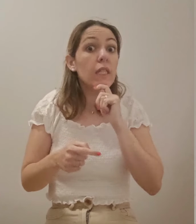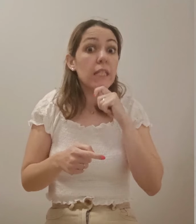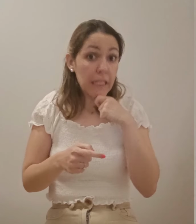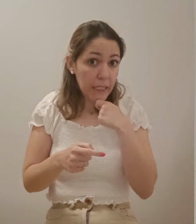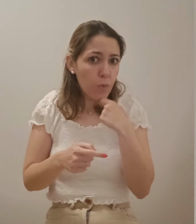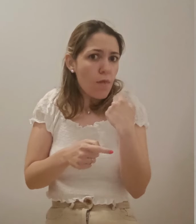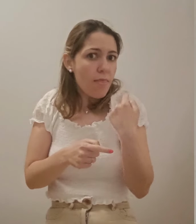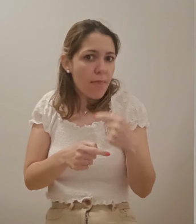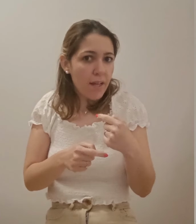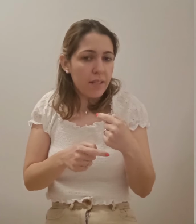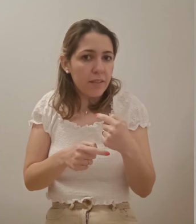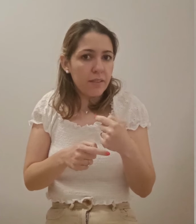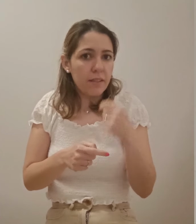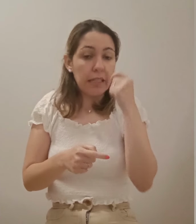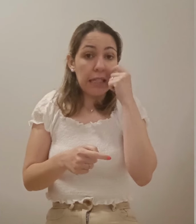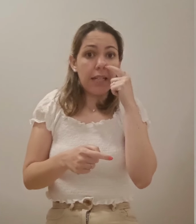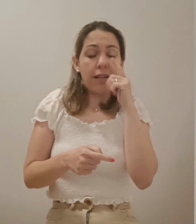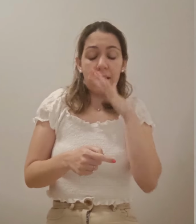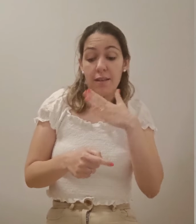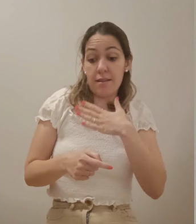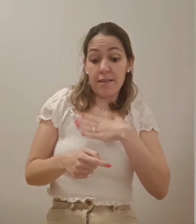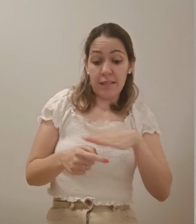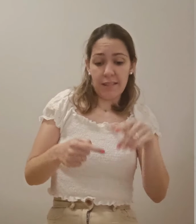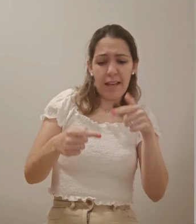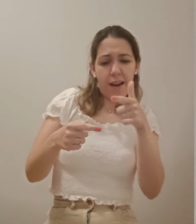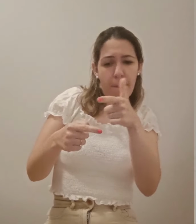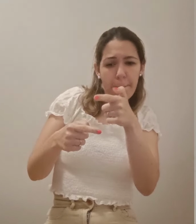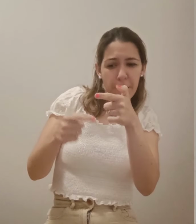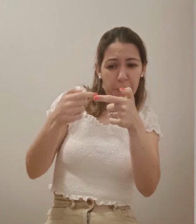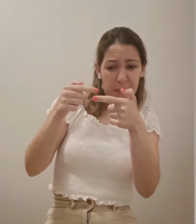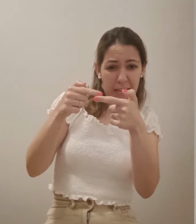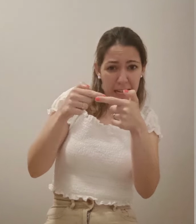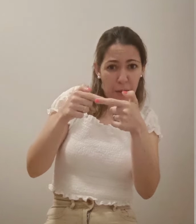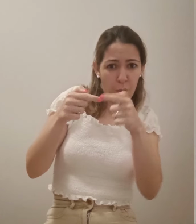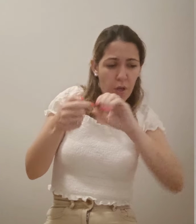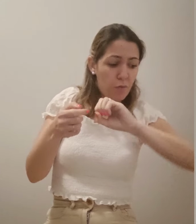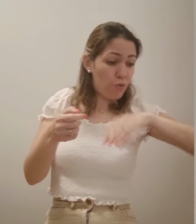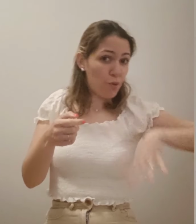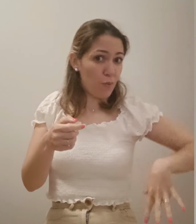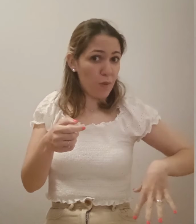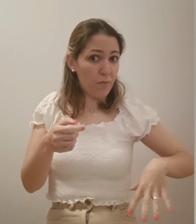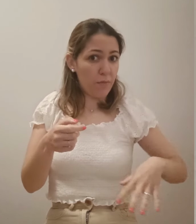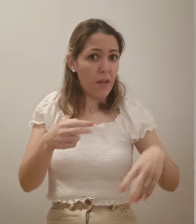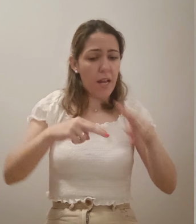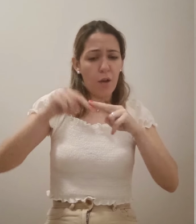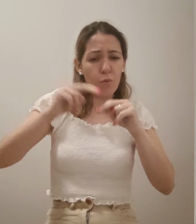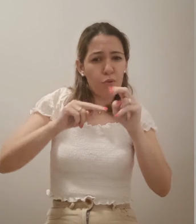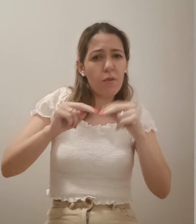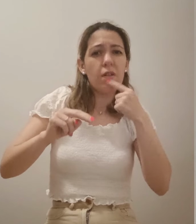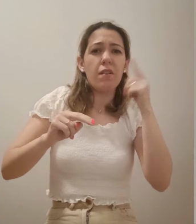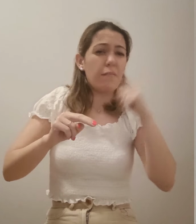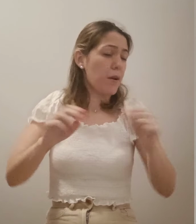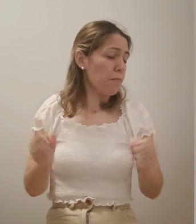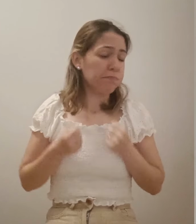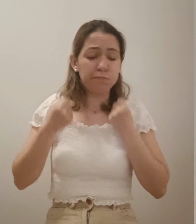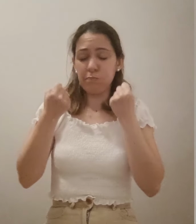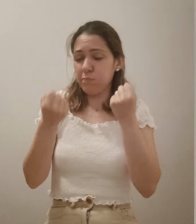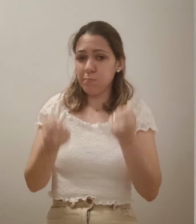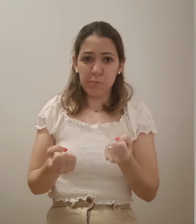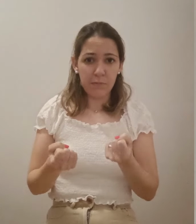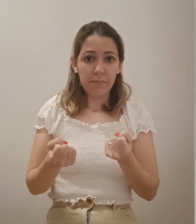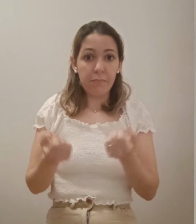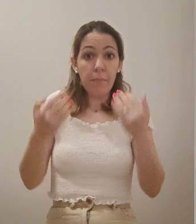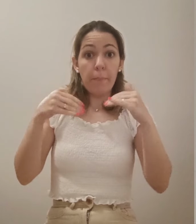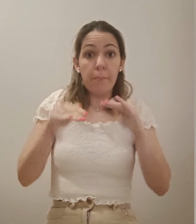nu. Quem quisesse desfazer-me e voltar a construir-me teria de compreender que nunca seria capaz de tal proeza.